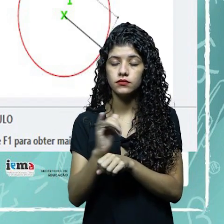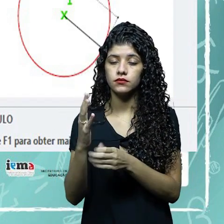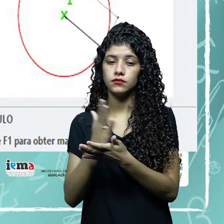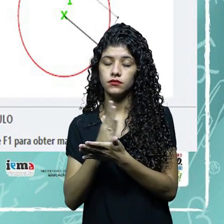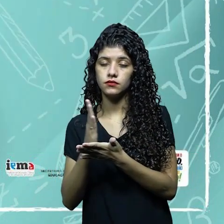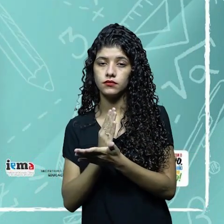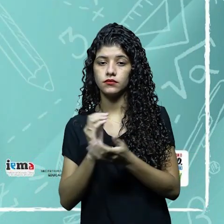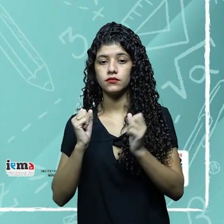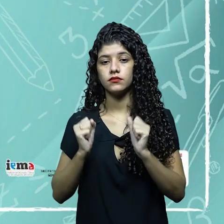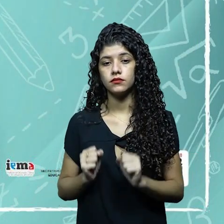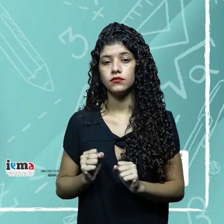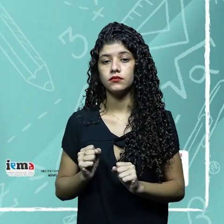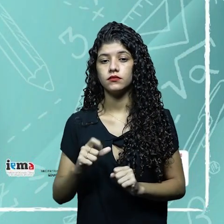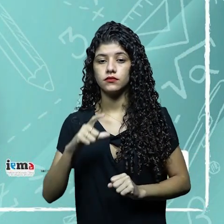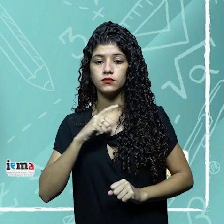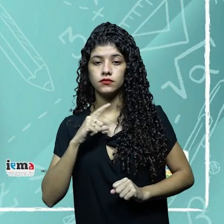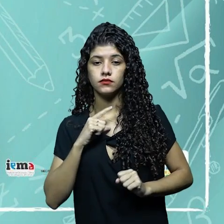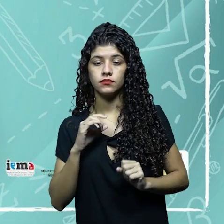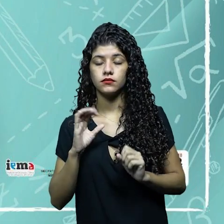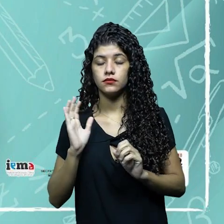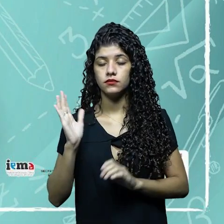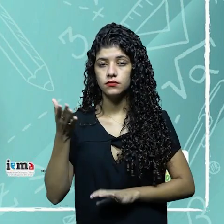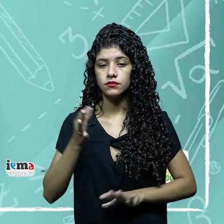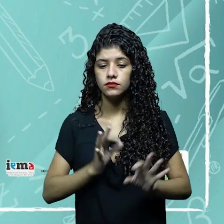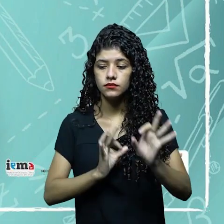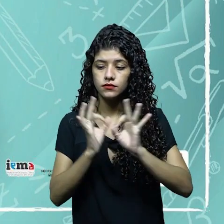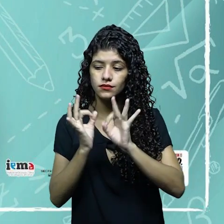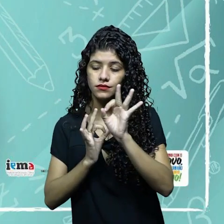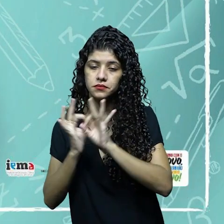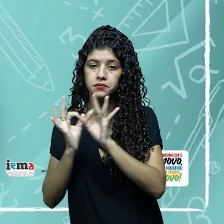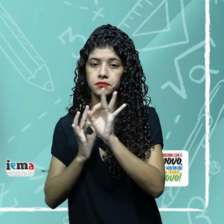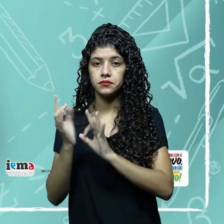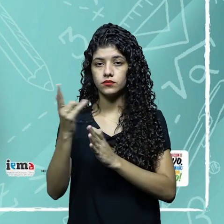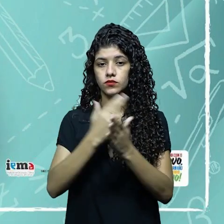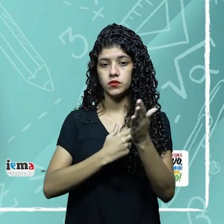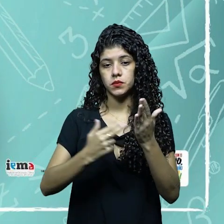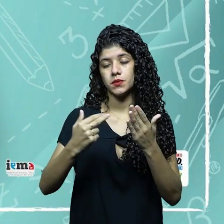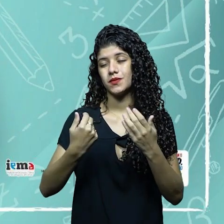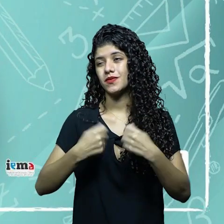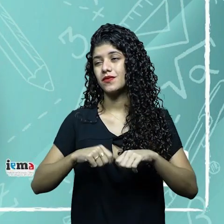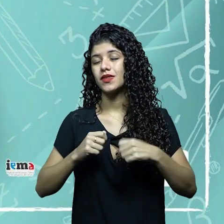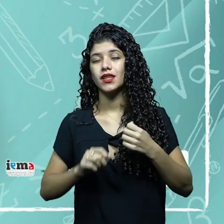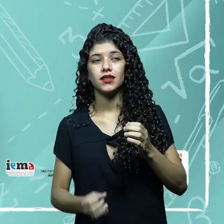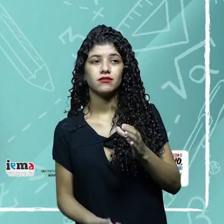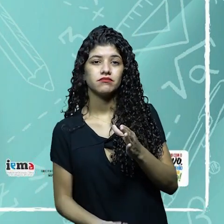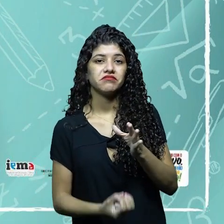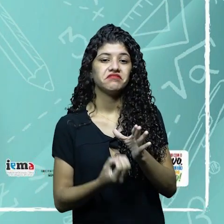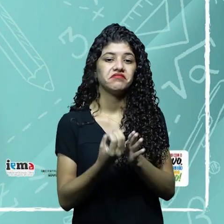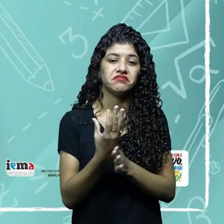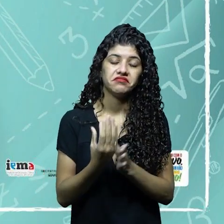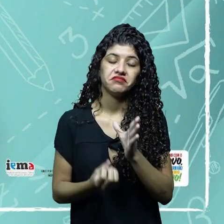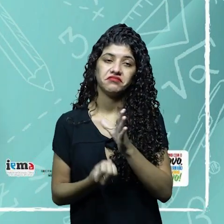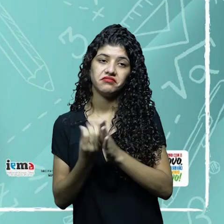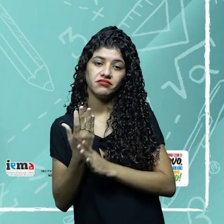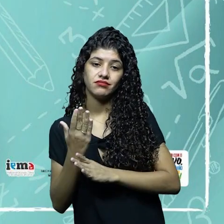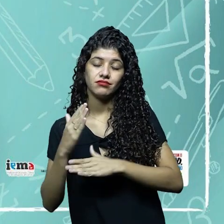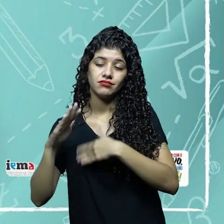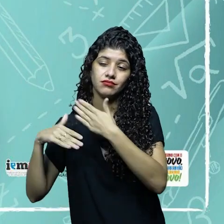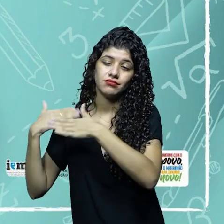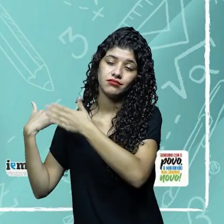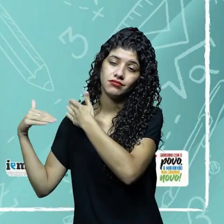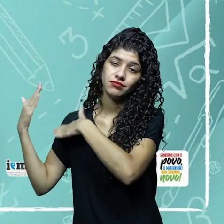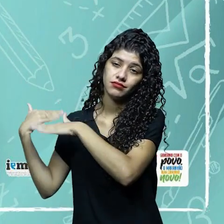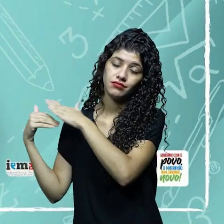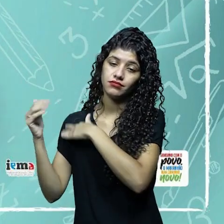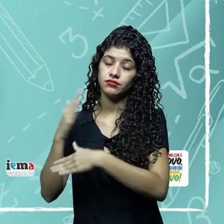que teoricamente já traz pronto para a gente um desenho. Não preciso criar basicamente